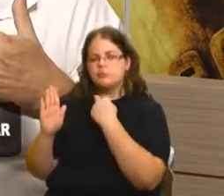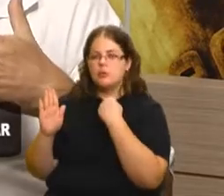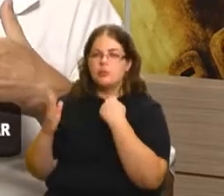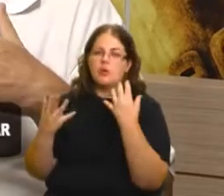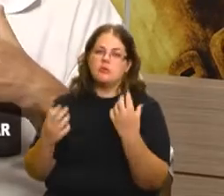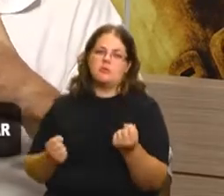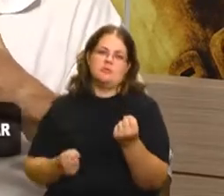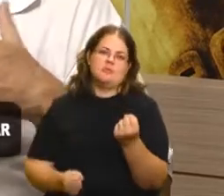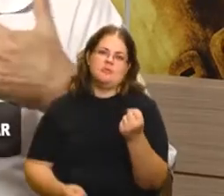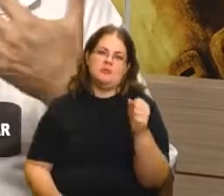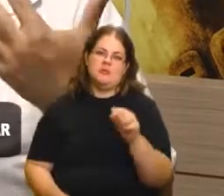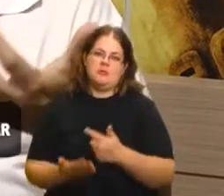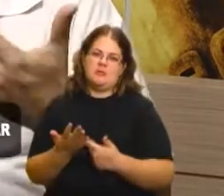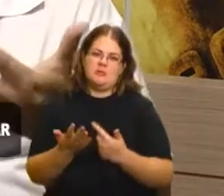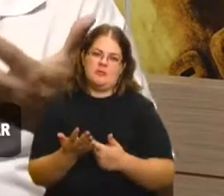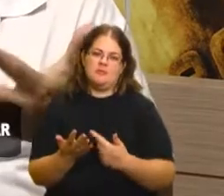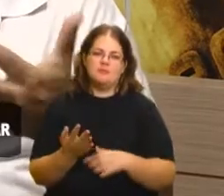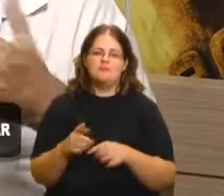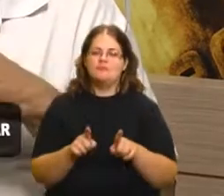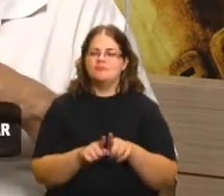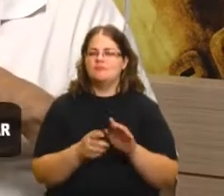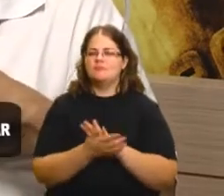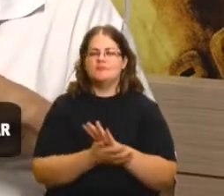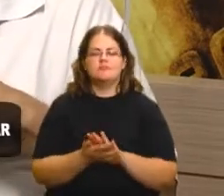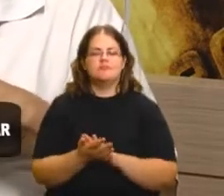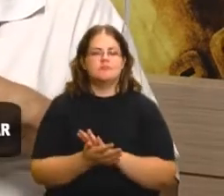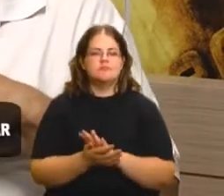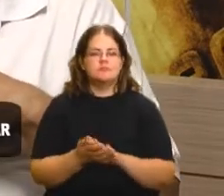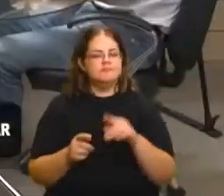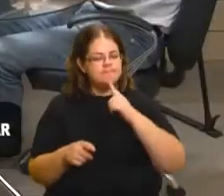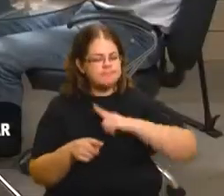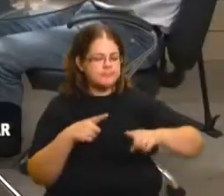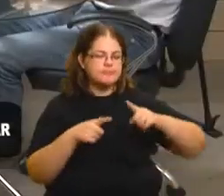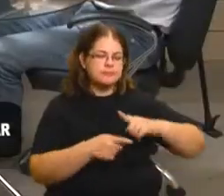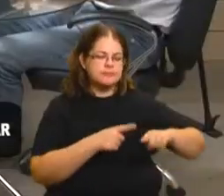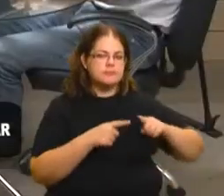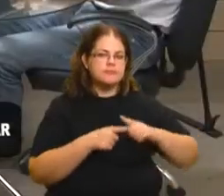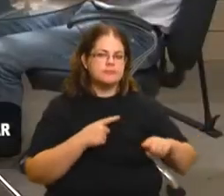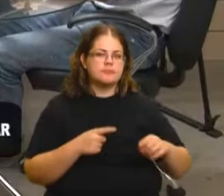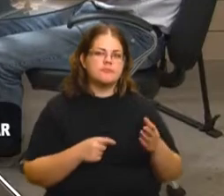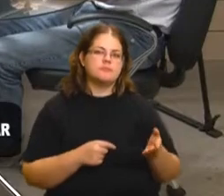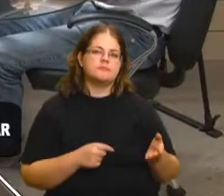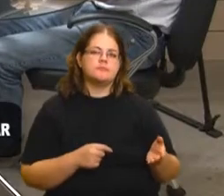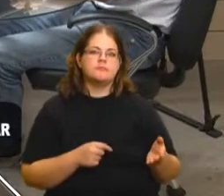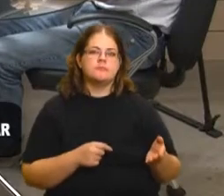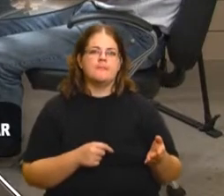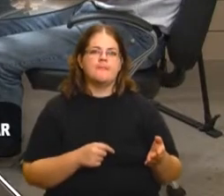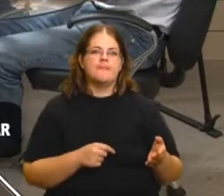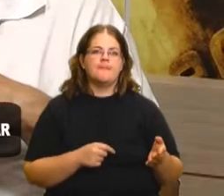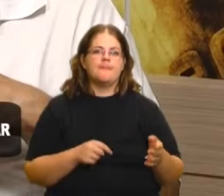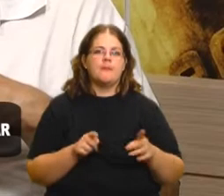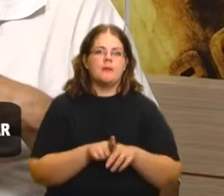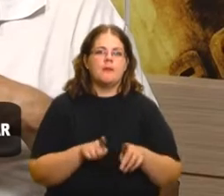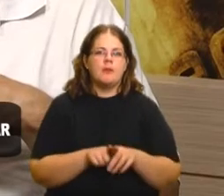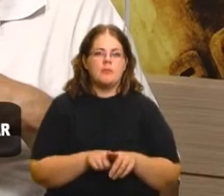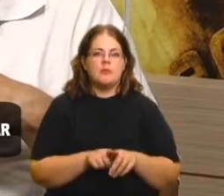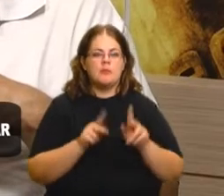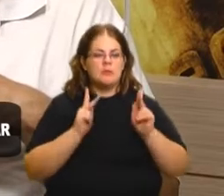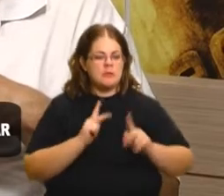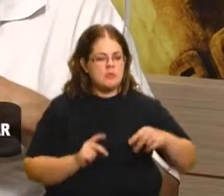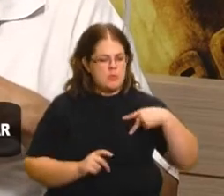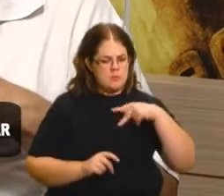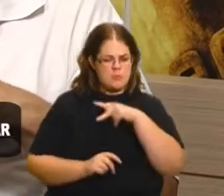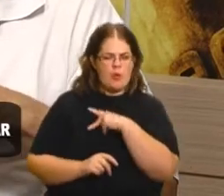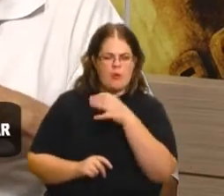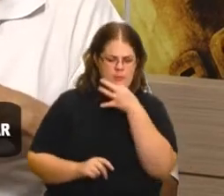Há um fechamento da capacidade de interferir sobre a opinião pública